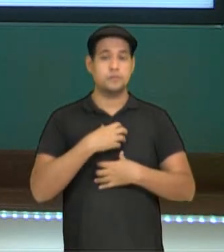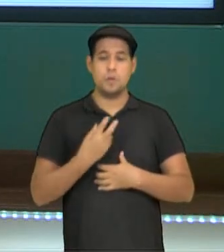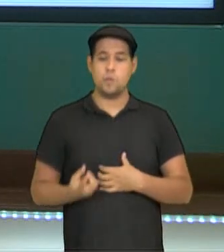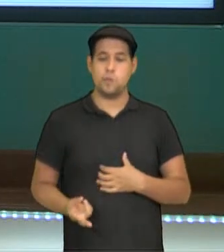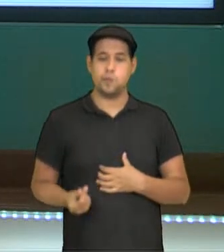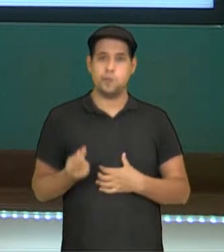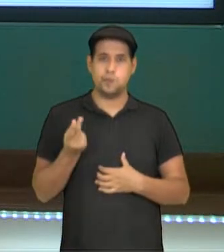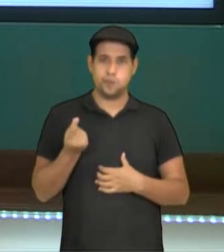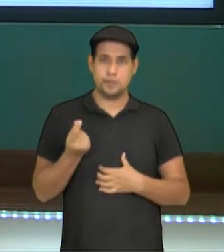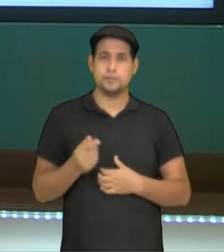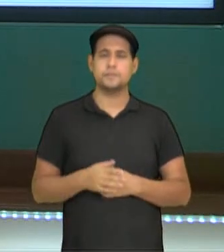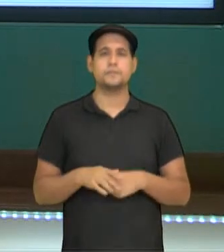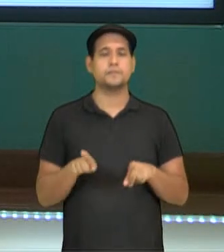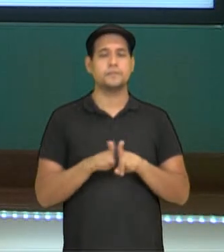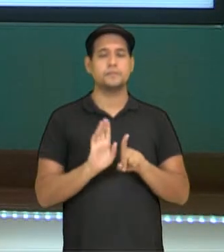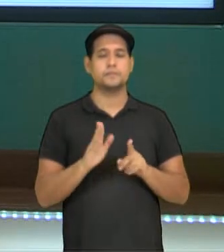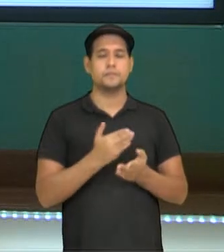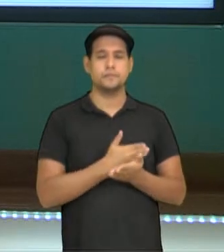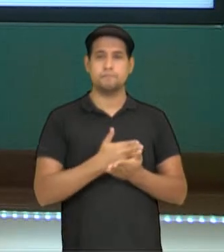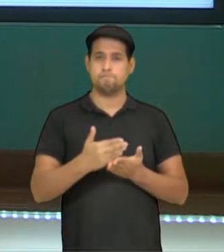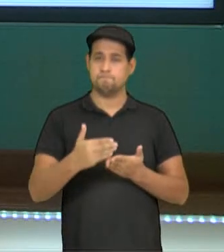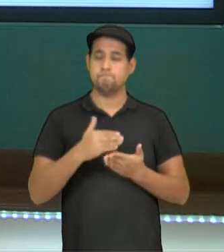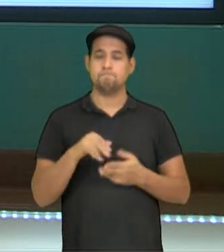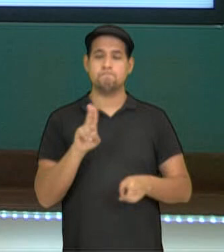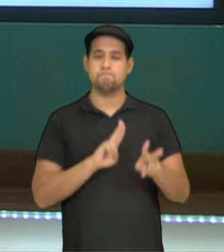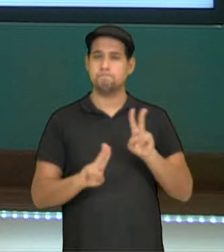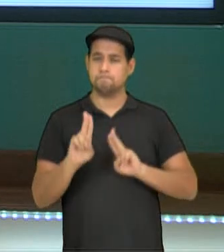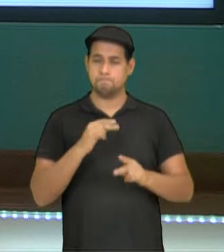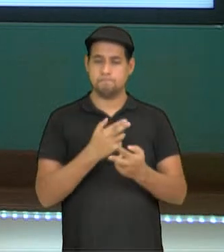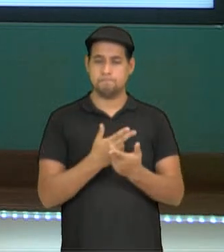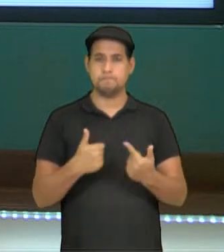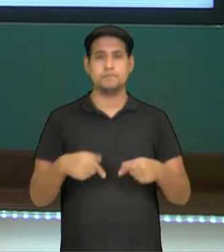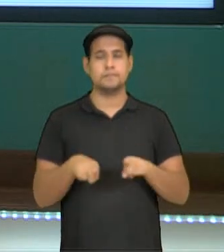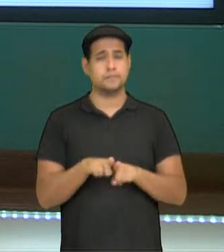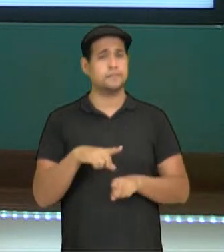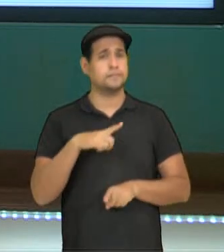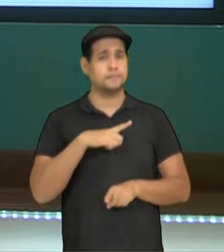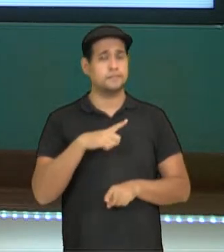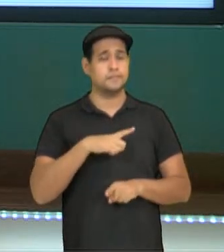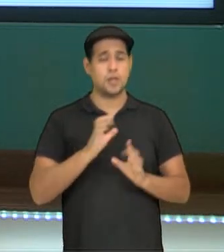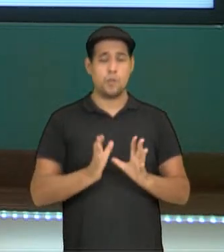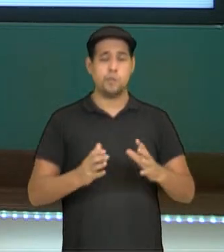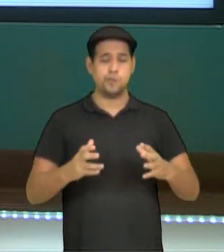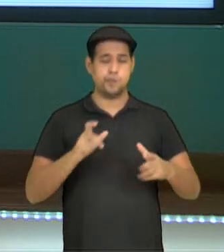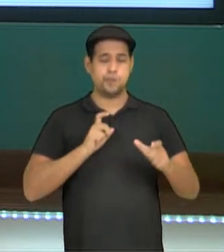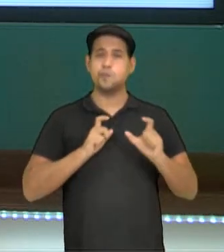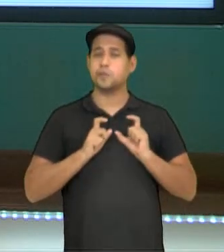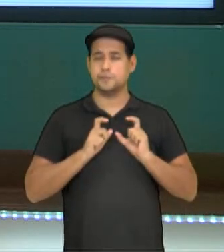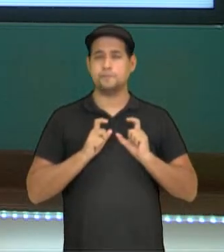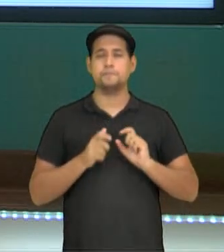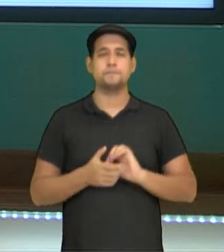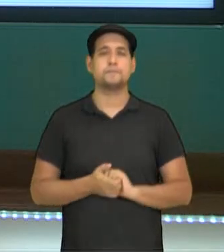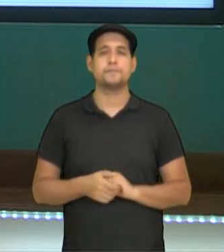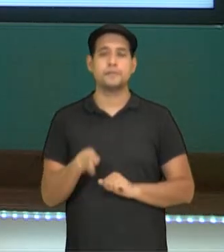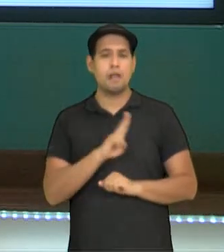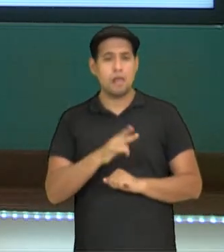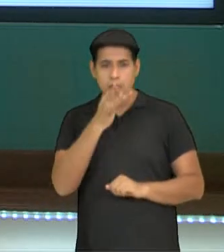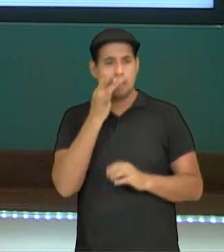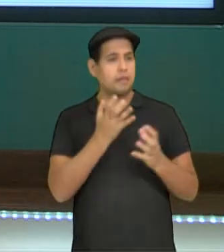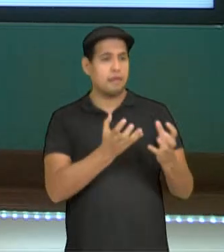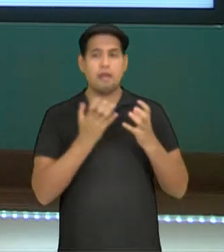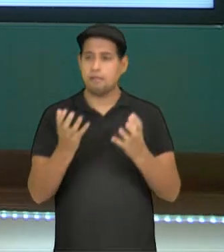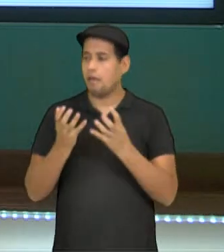dinheiro e começou a se apropriar do esporte para aumentar os seus bens. Tá? Então, o consumismo, as pessoas